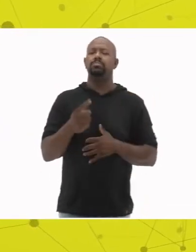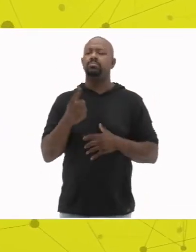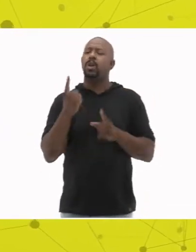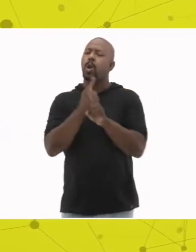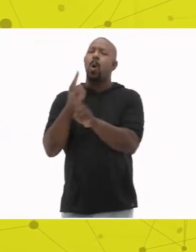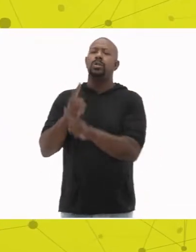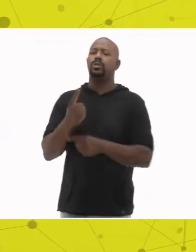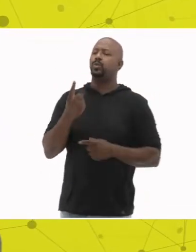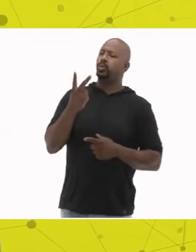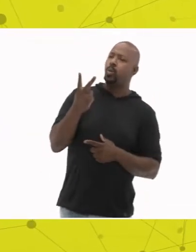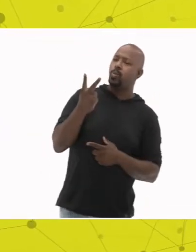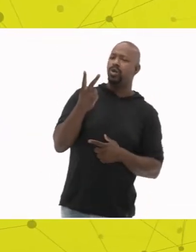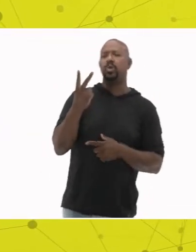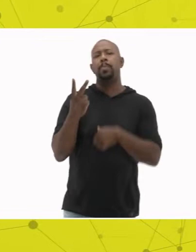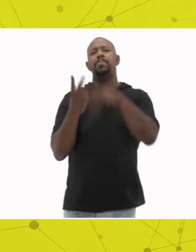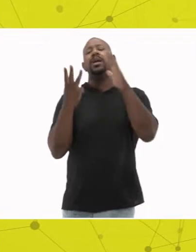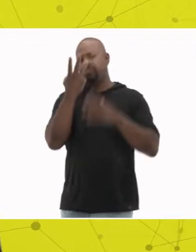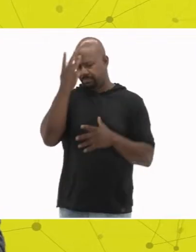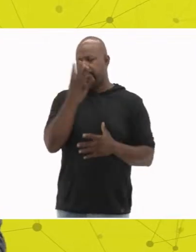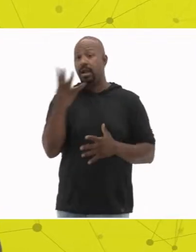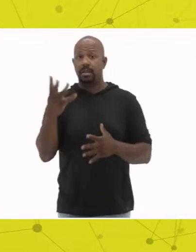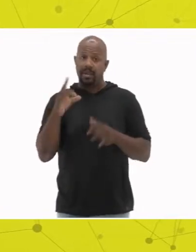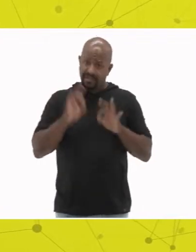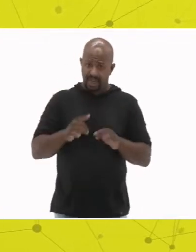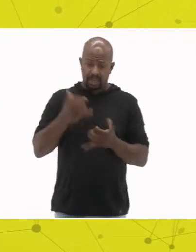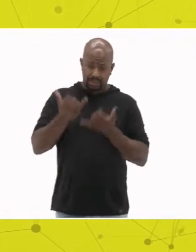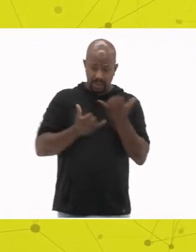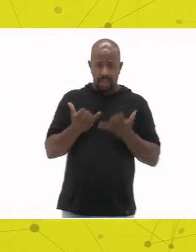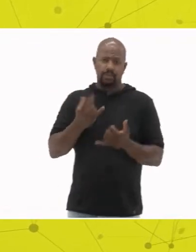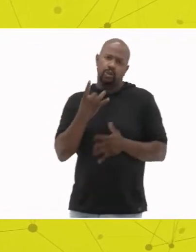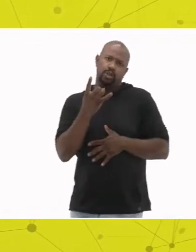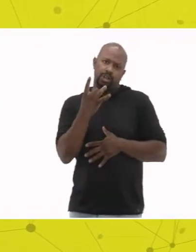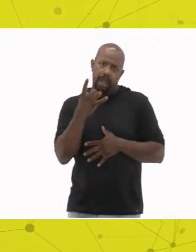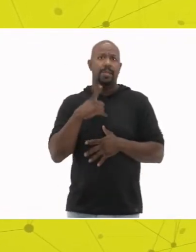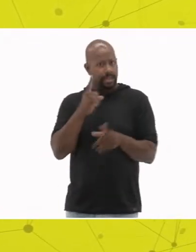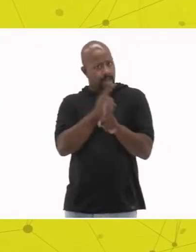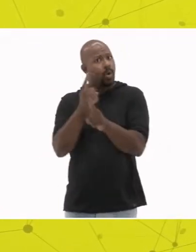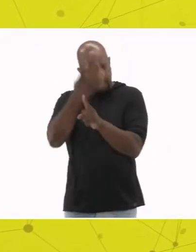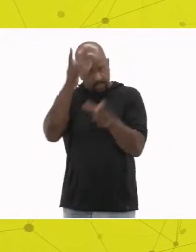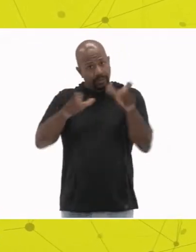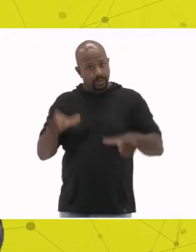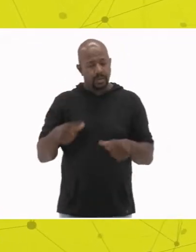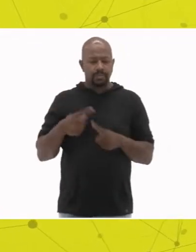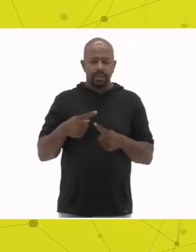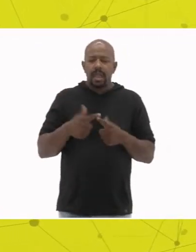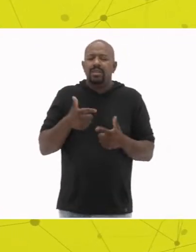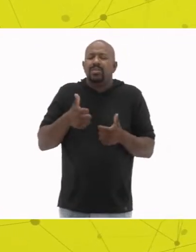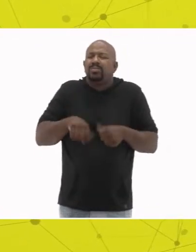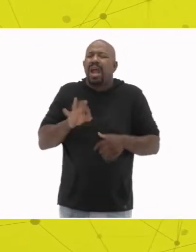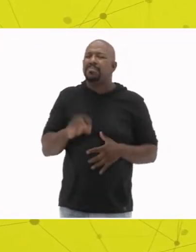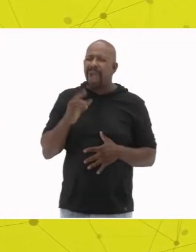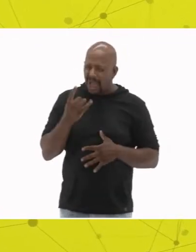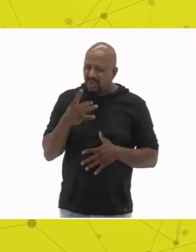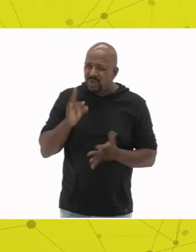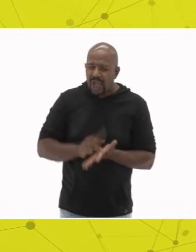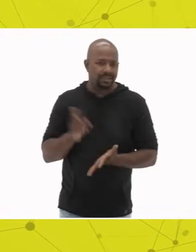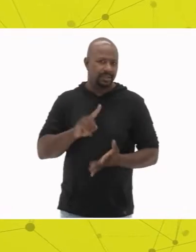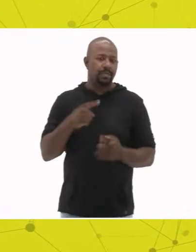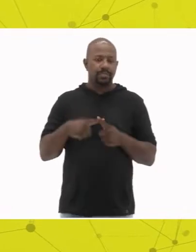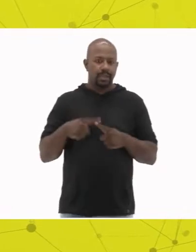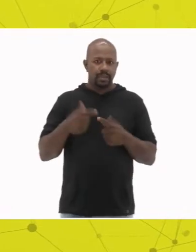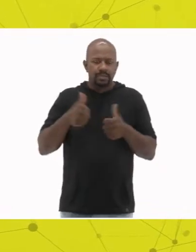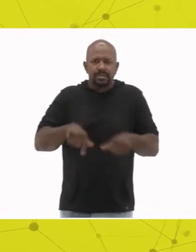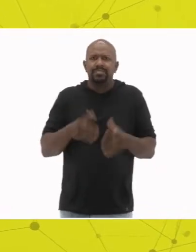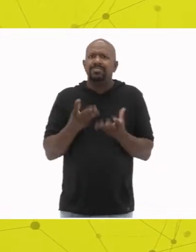mais pessoas, mesmo quando jogados solitariamente na realidade dos jogos digitais. Nesses, os jogadores não estão realmente sozinhos,